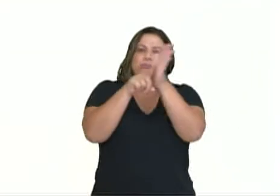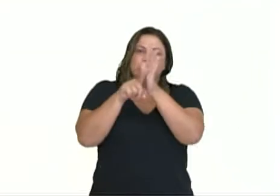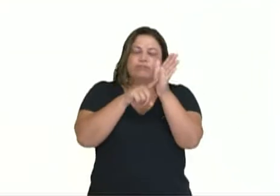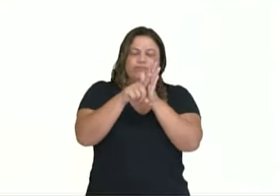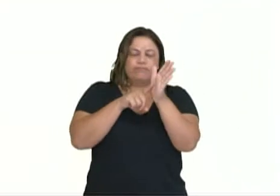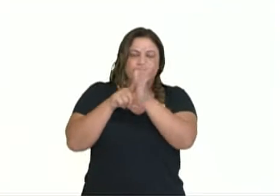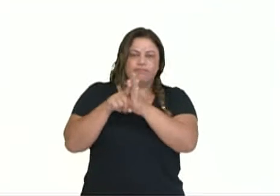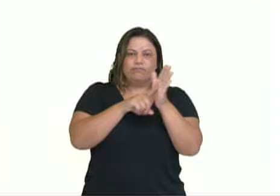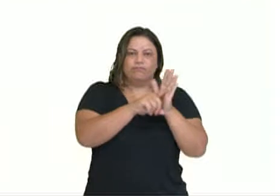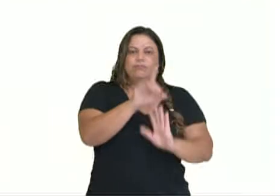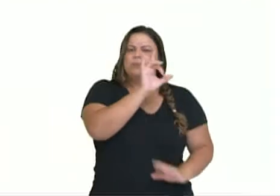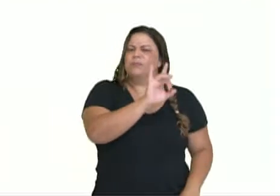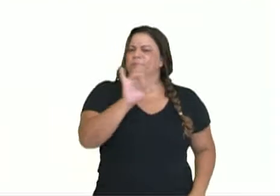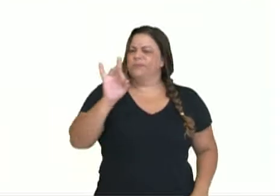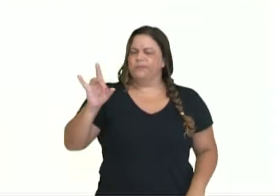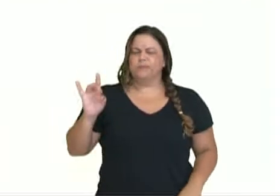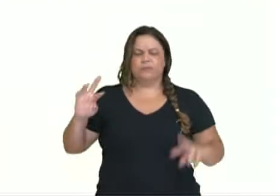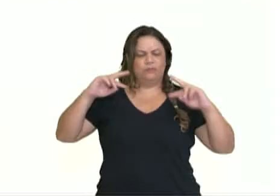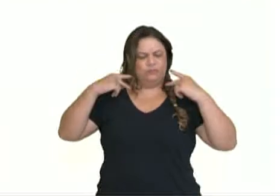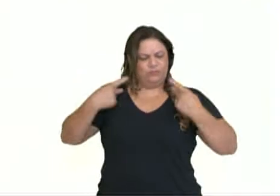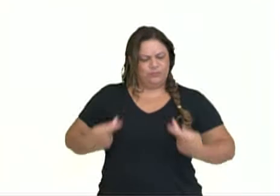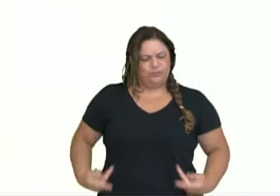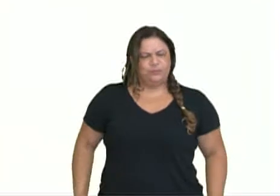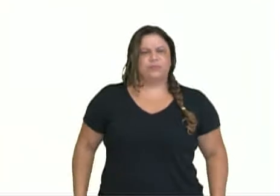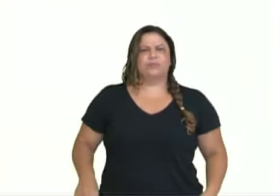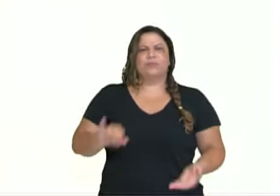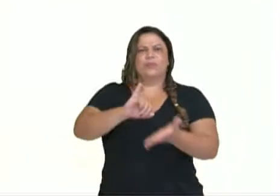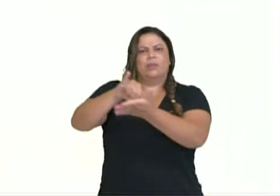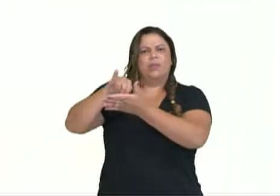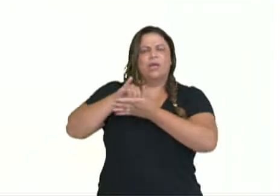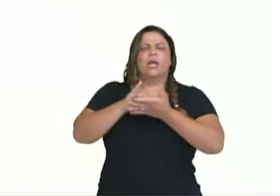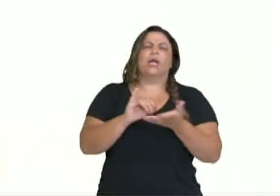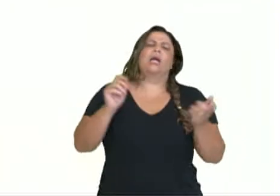homem, individualismo, humanismo, antropocentrismo.